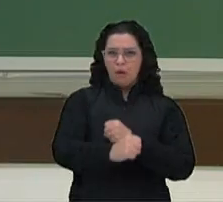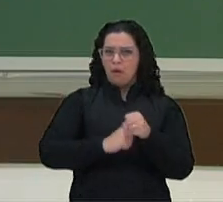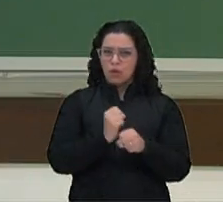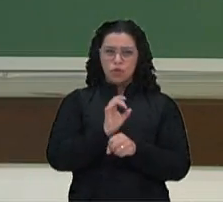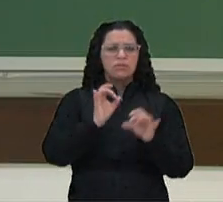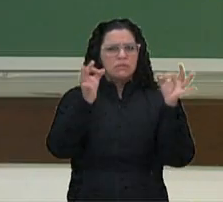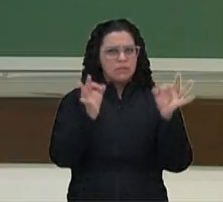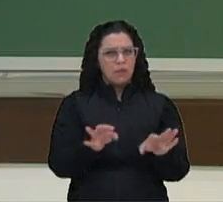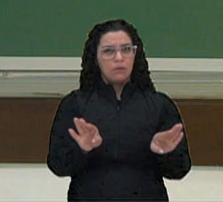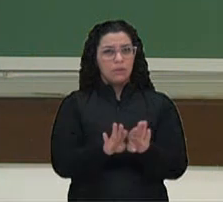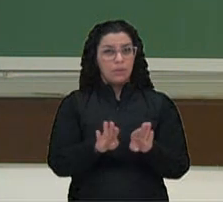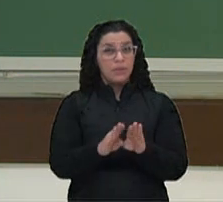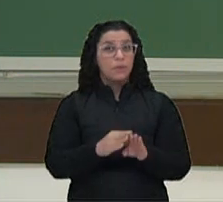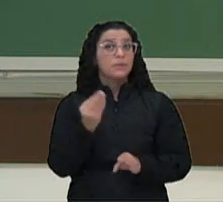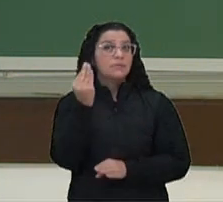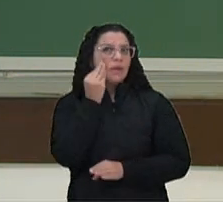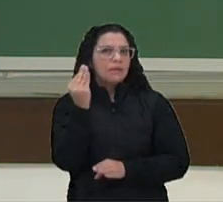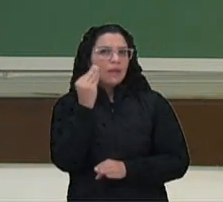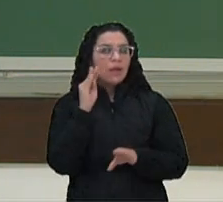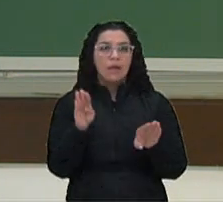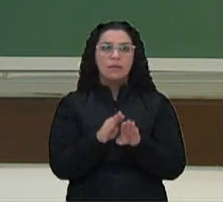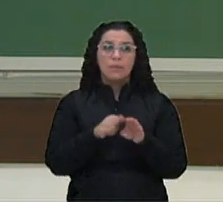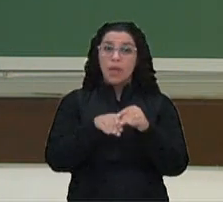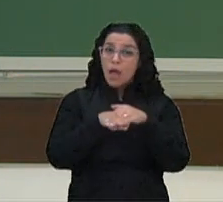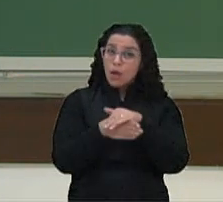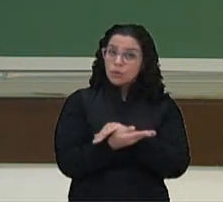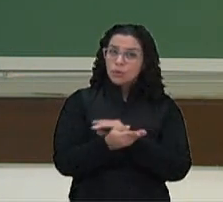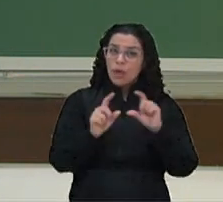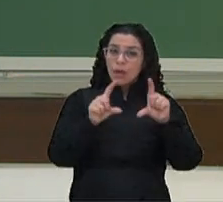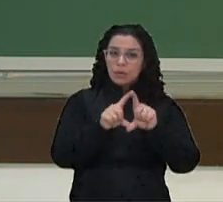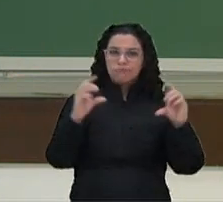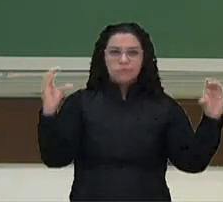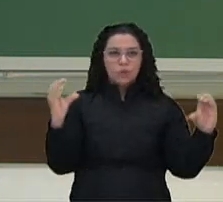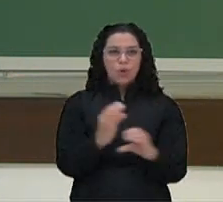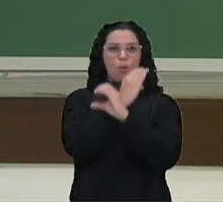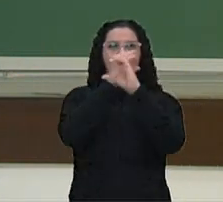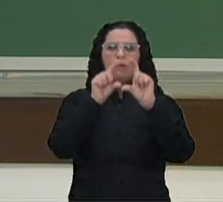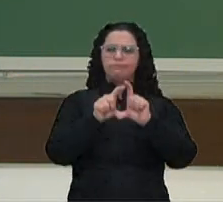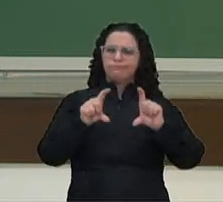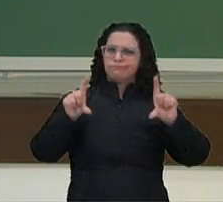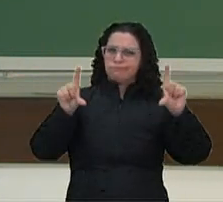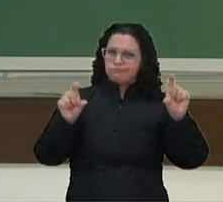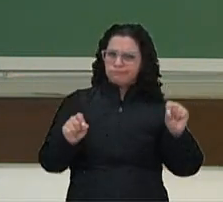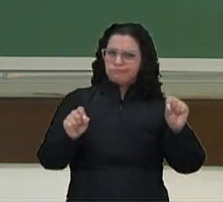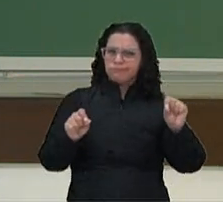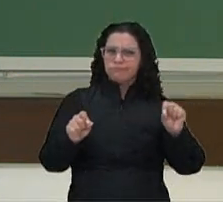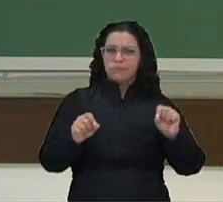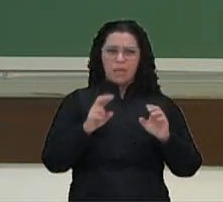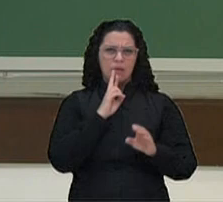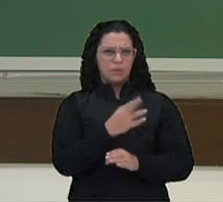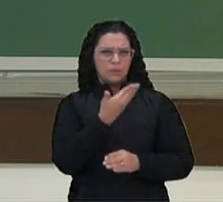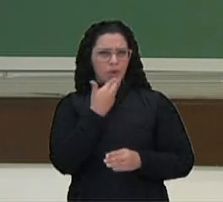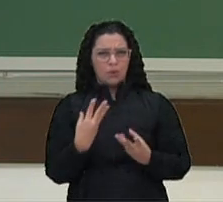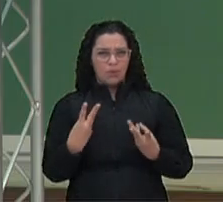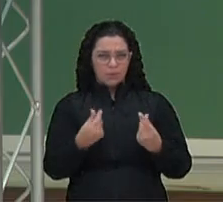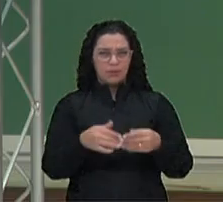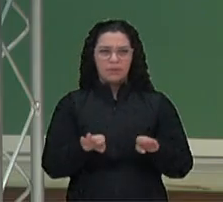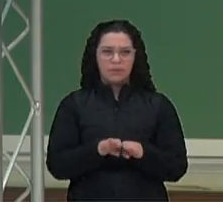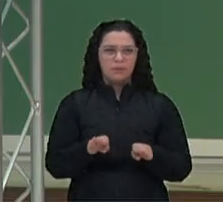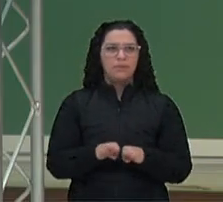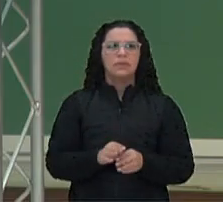não está errado. Mas vamos buscar o hábito daqui para frente de dar uma resposta mais elaborada, uma resposta mais completa. It